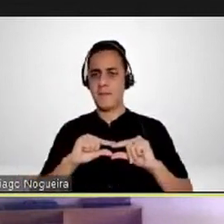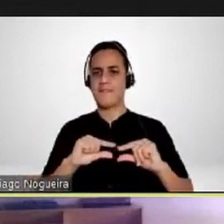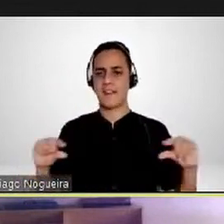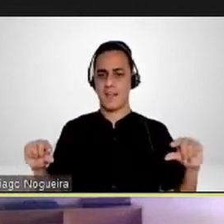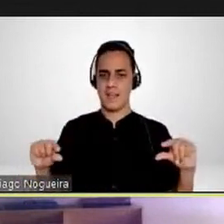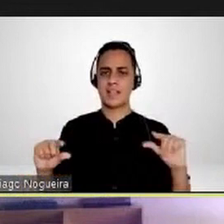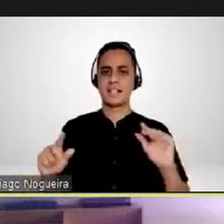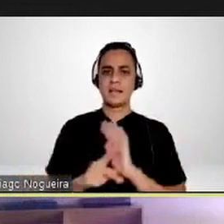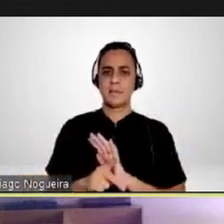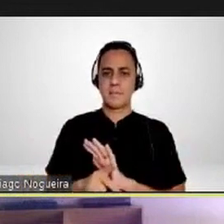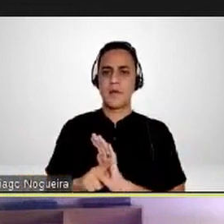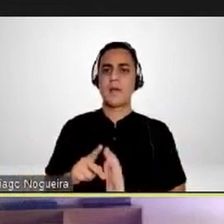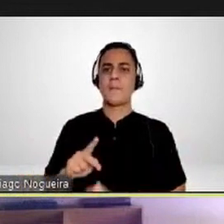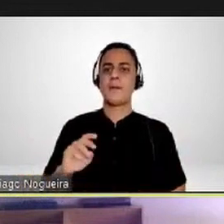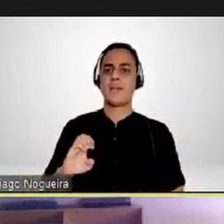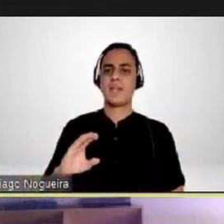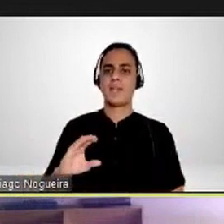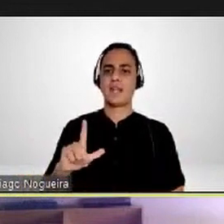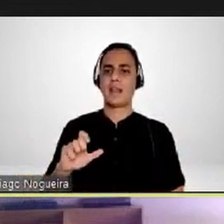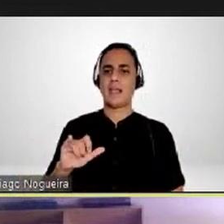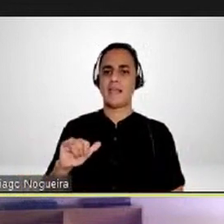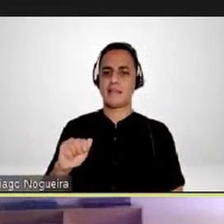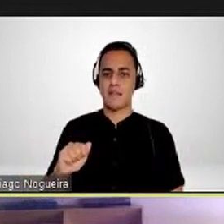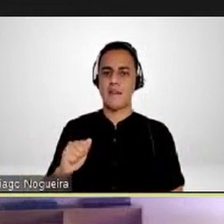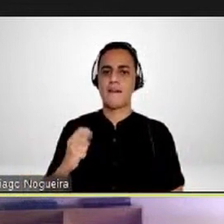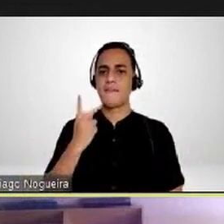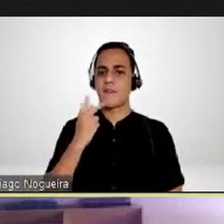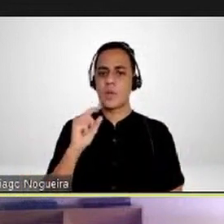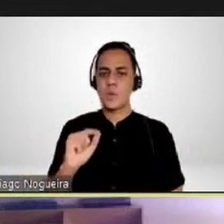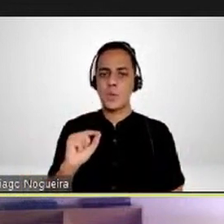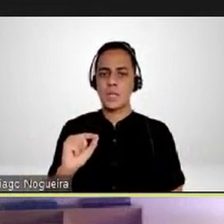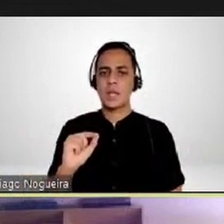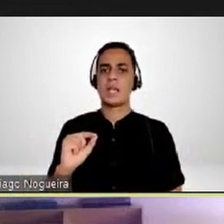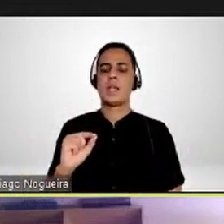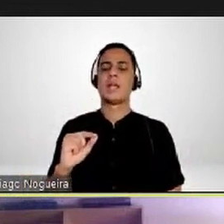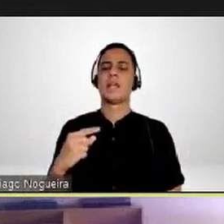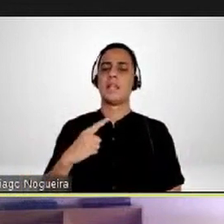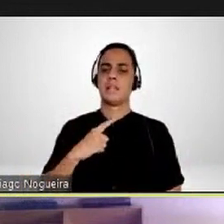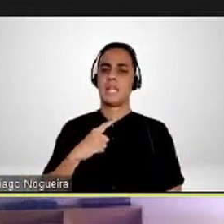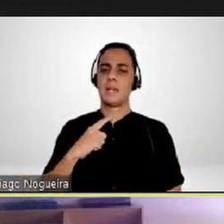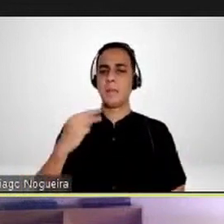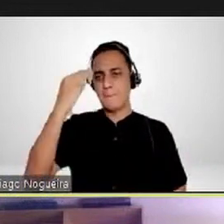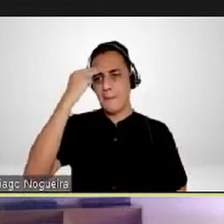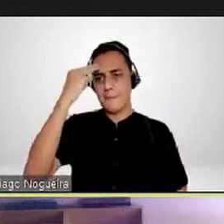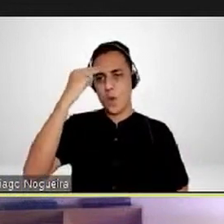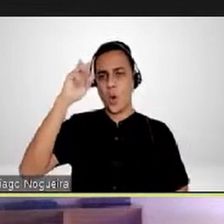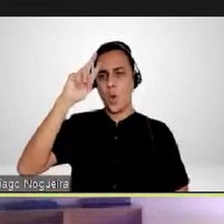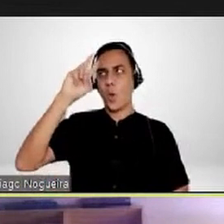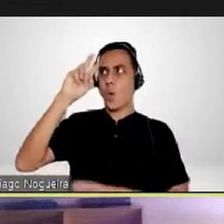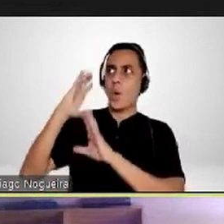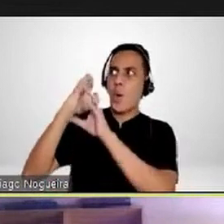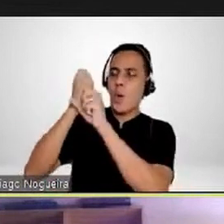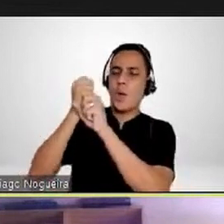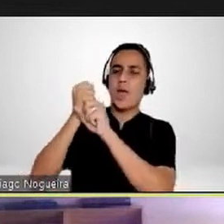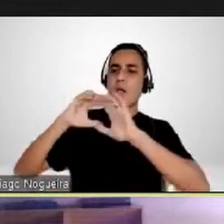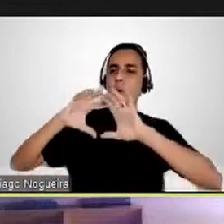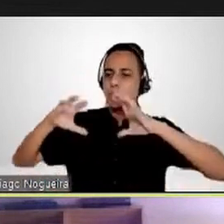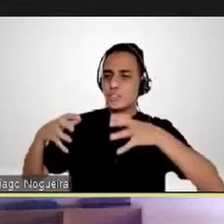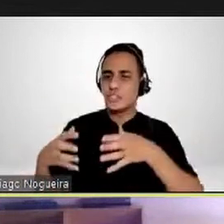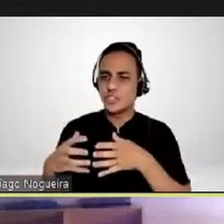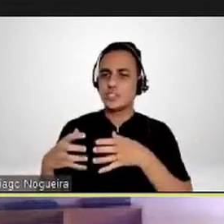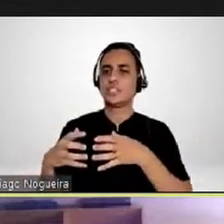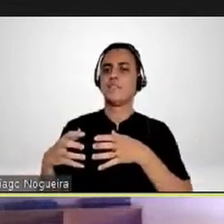Né? Há, portanto, uma memória coletiva produzida no interior de uma classe, mas com poder de difusão, que se alimenta